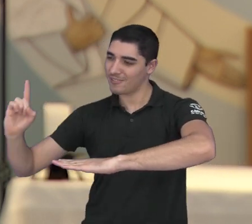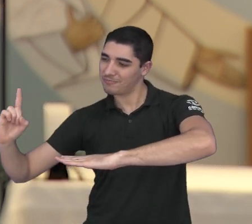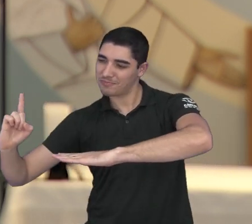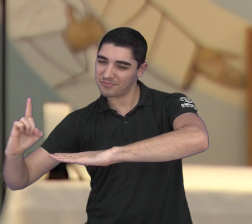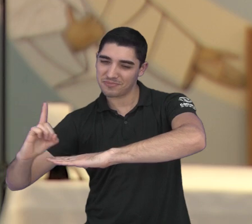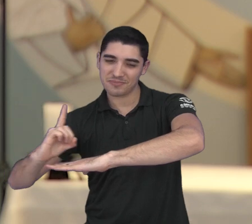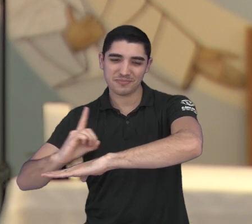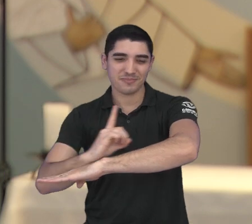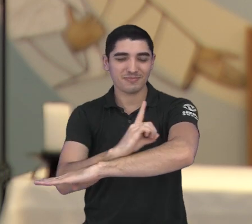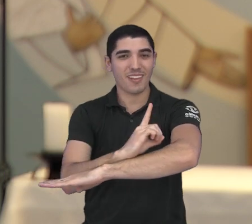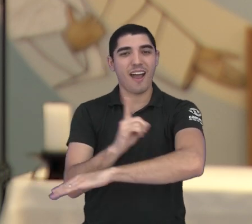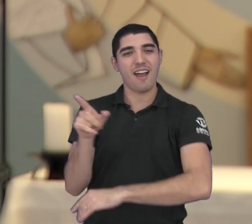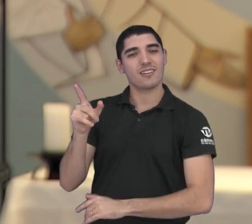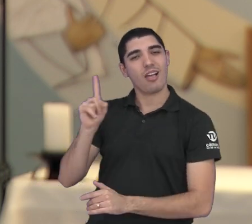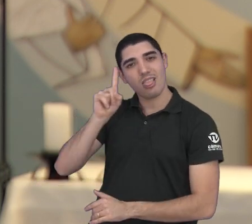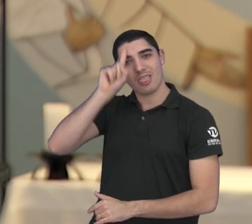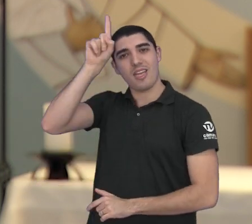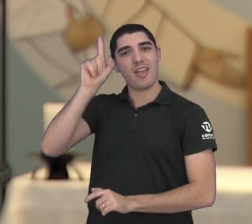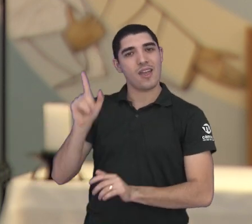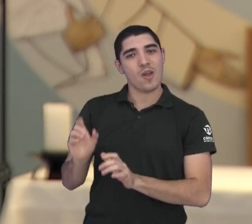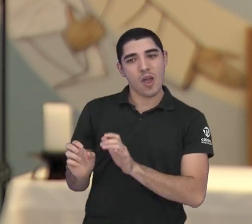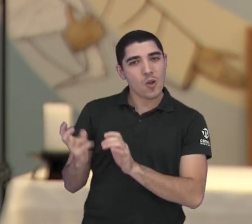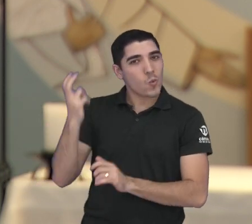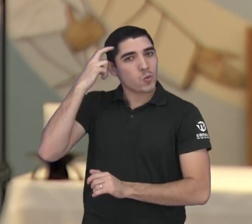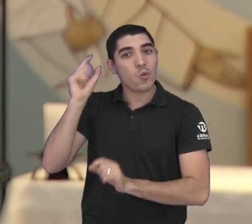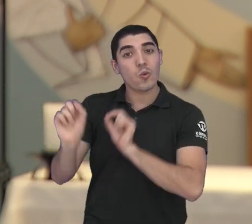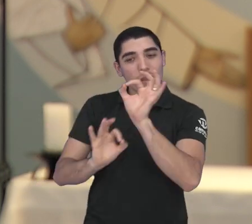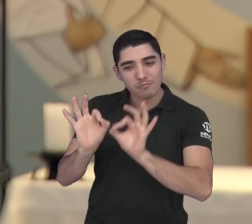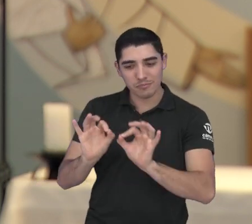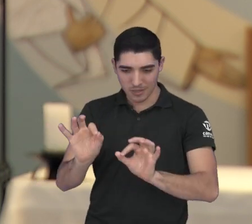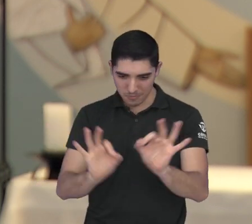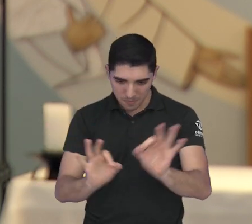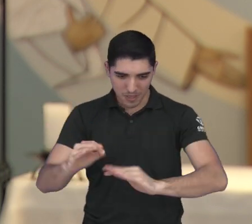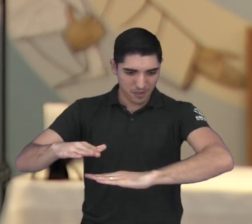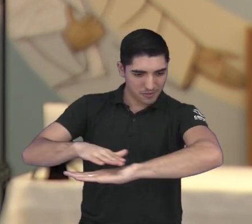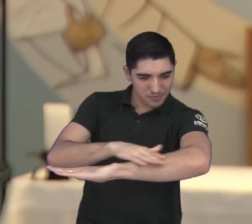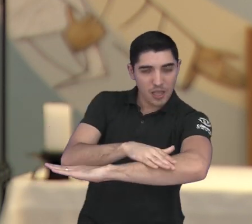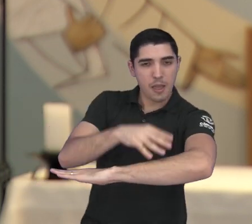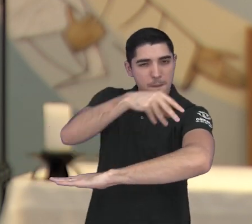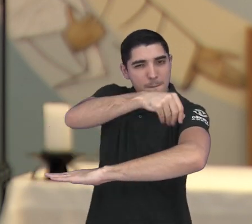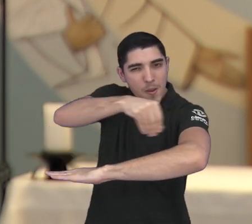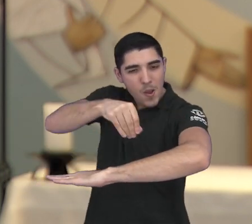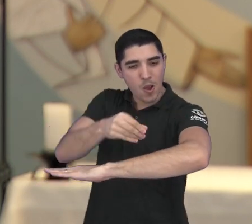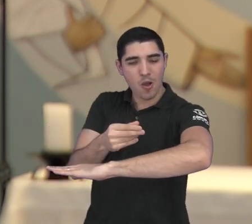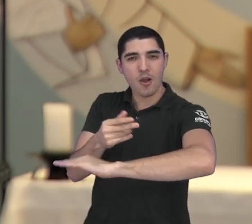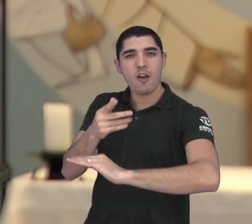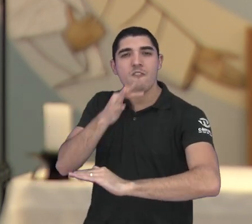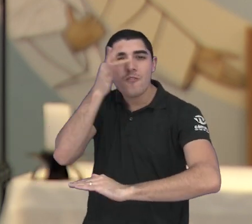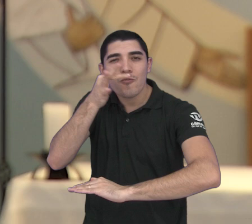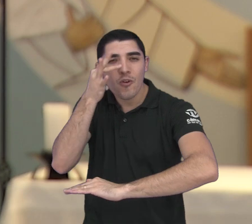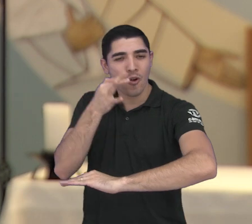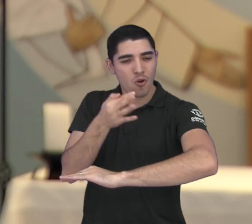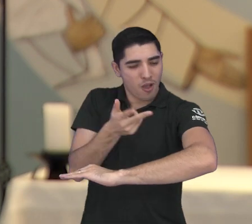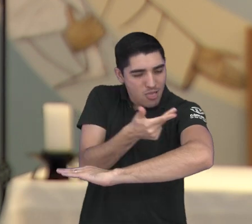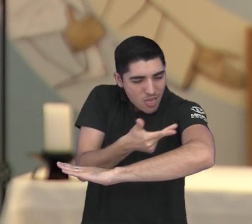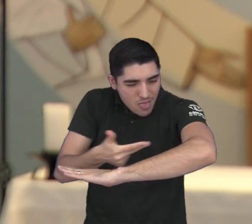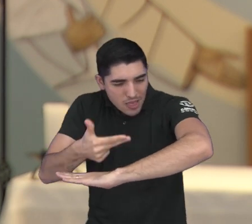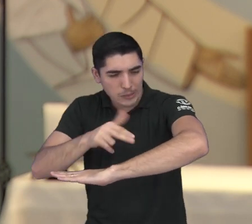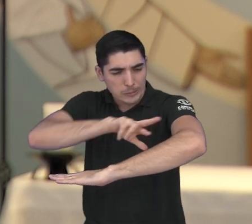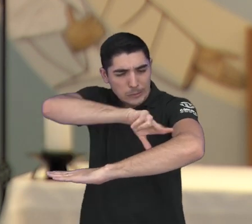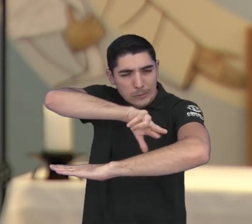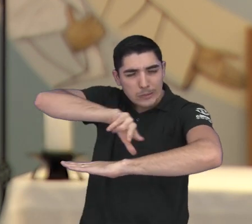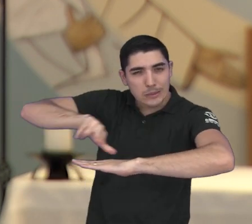preparado, né? E aí, então, veio essa cultura de fazer tapetes com areia tingida, com pó de serra, com pétalas